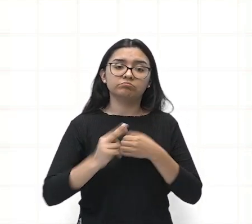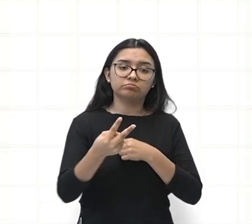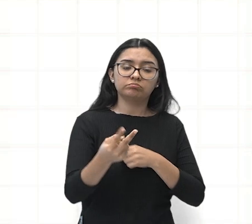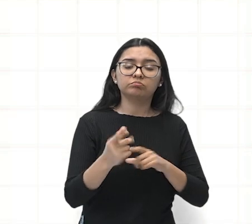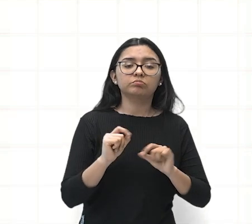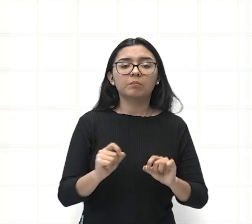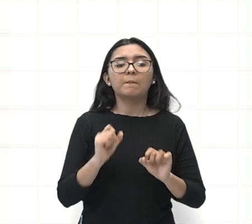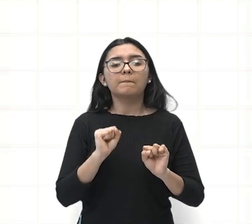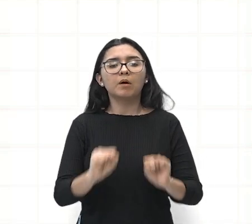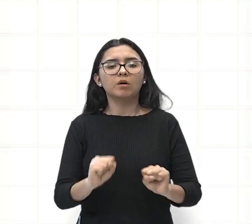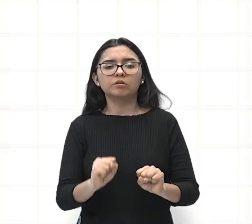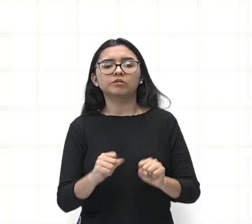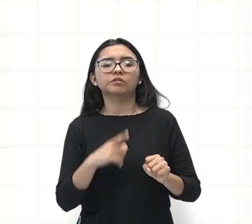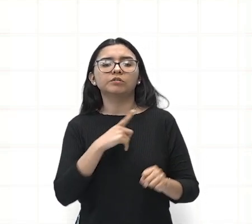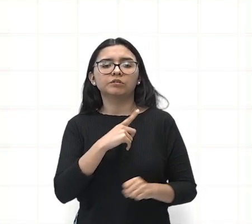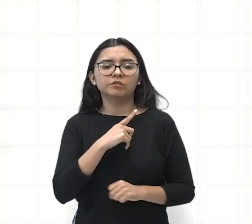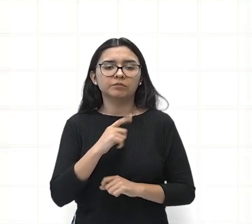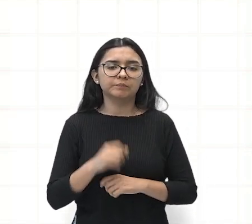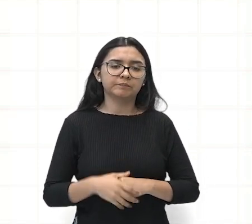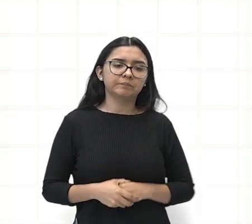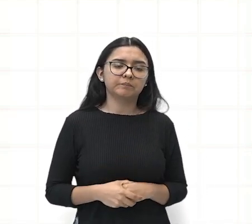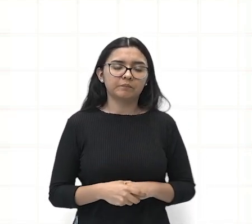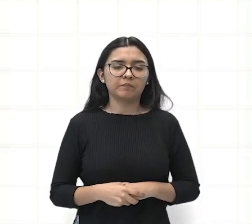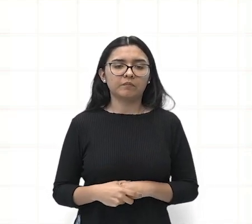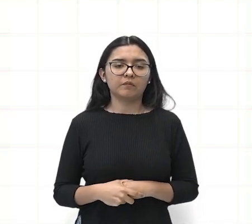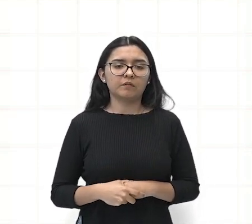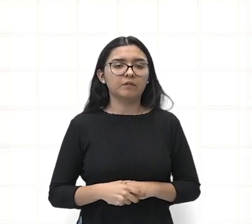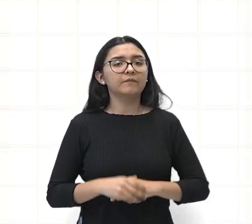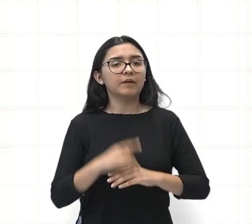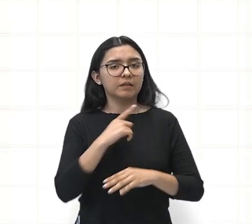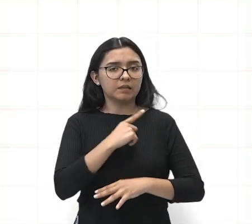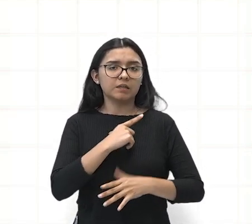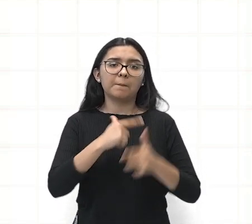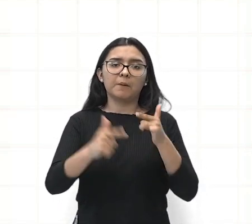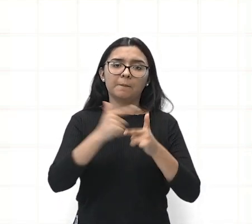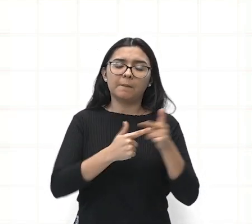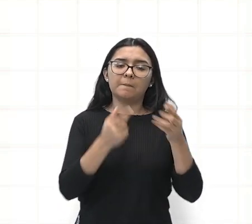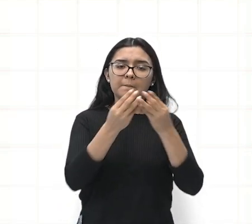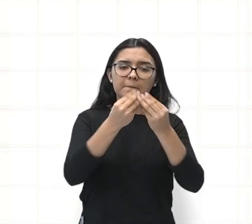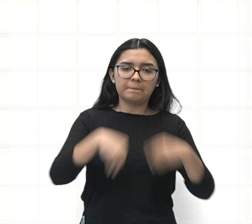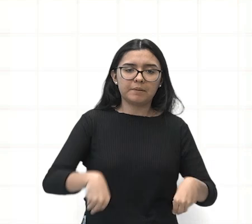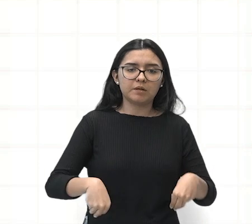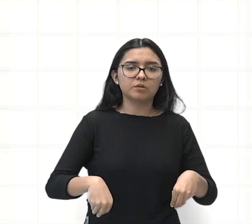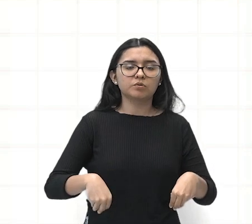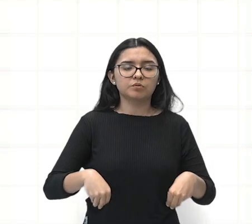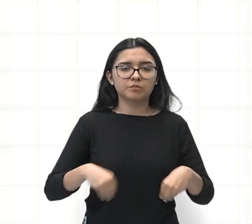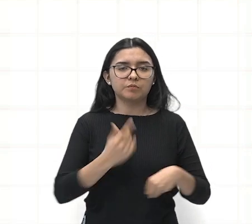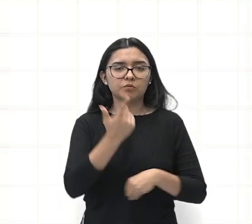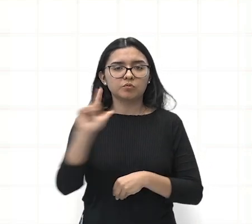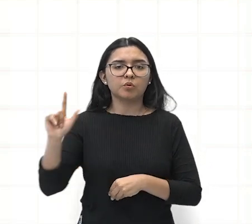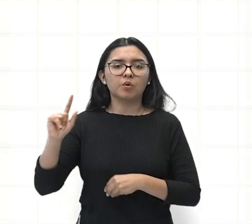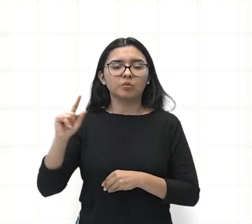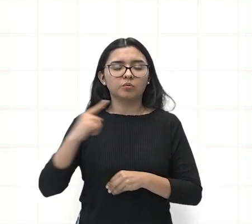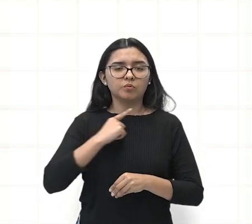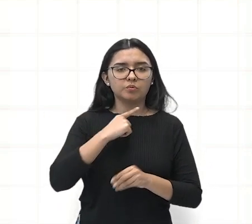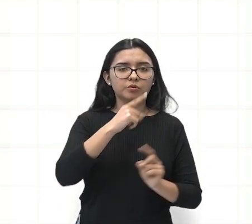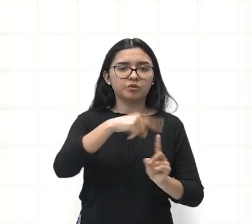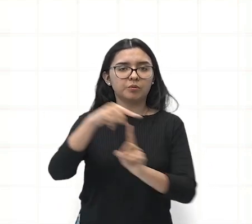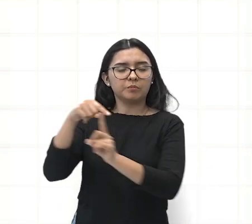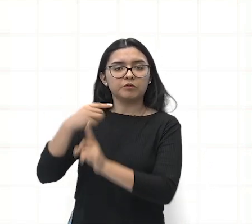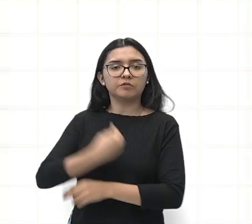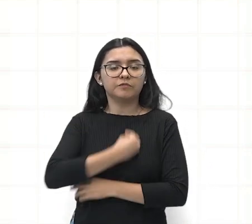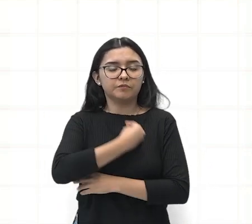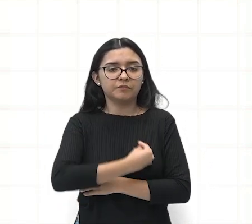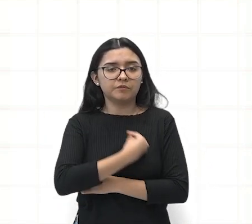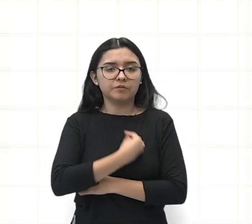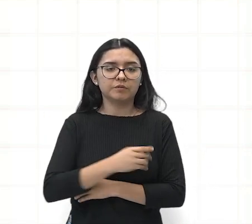pode acabar com grande crescimento e isso vai trazer grandes problemas para o restante das outras populações,